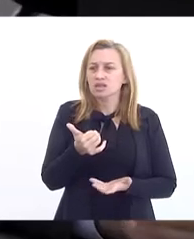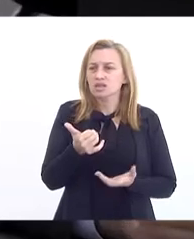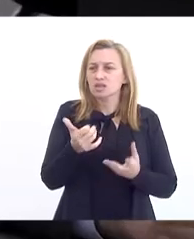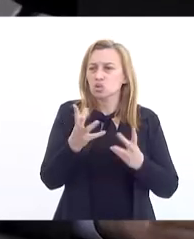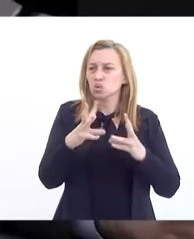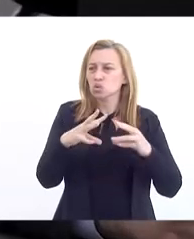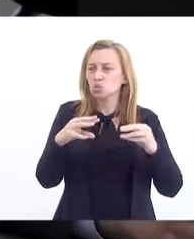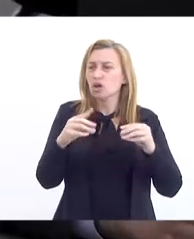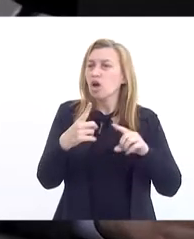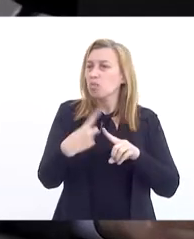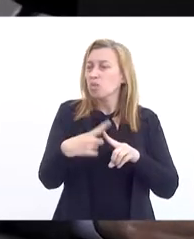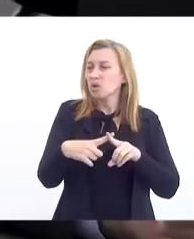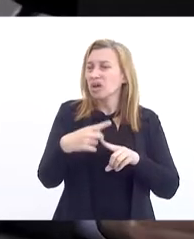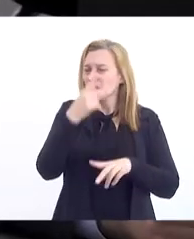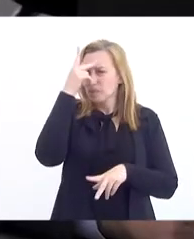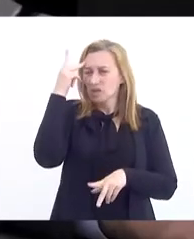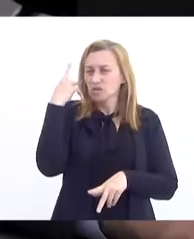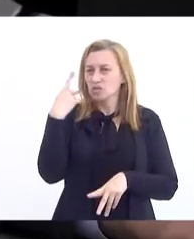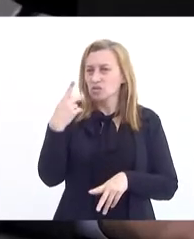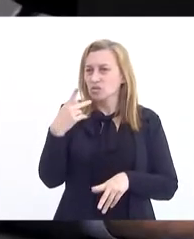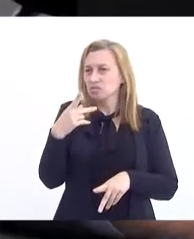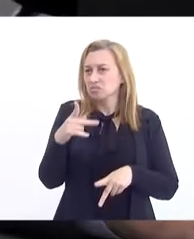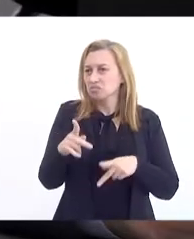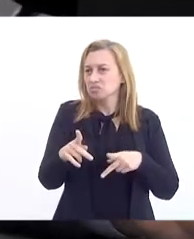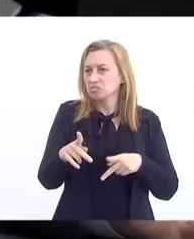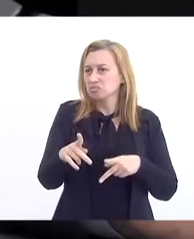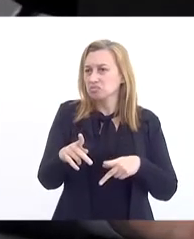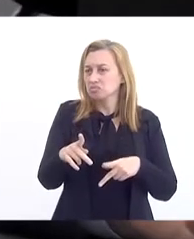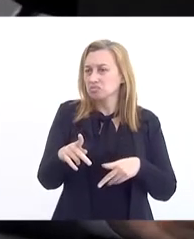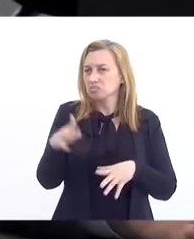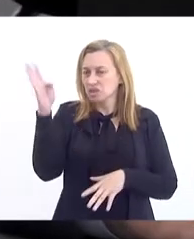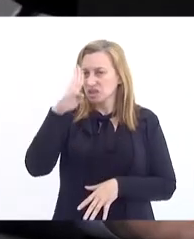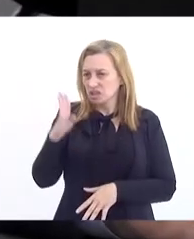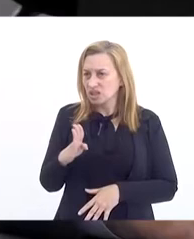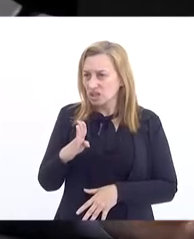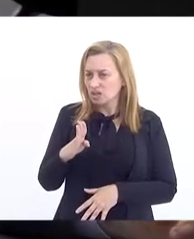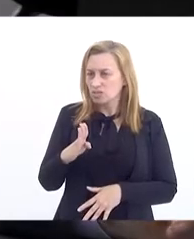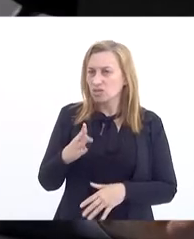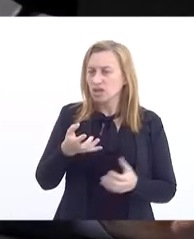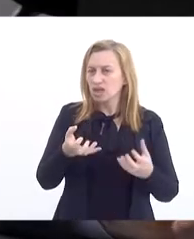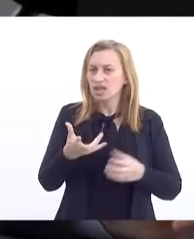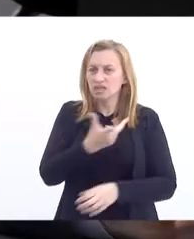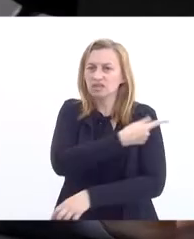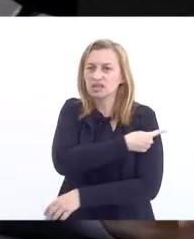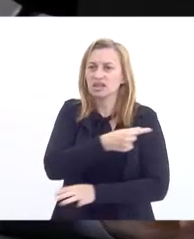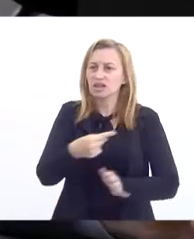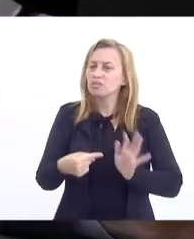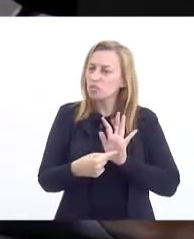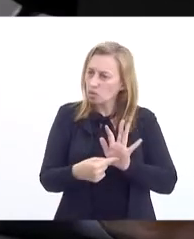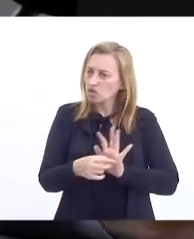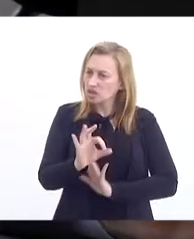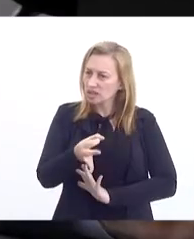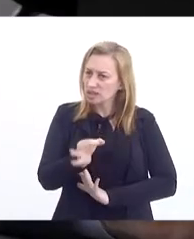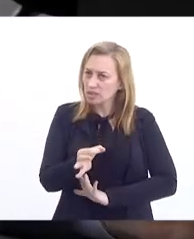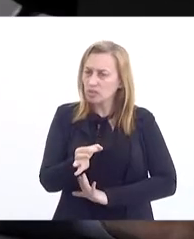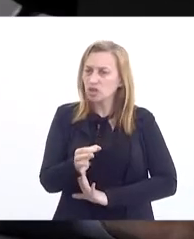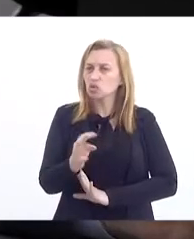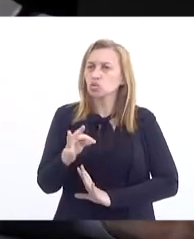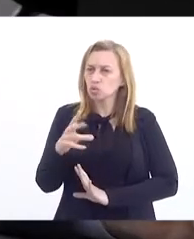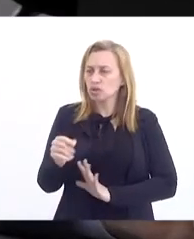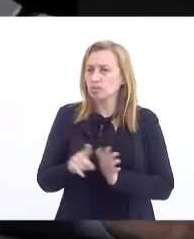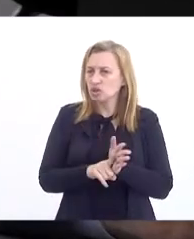e principalmente o fluminense, quer se vacinar, e os números estão demonstrando isso claramente, Eu acho